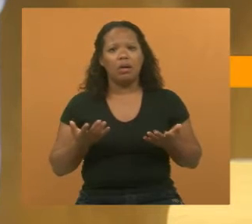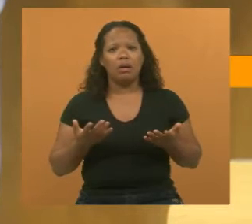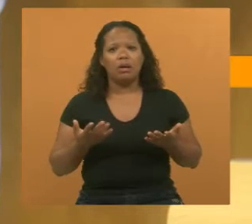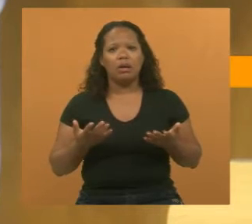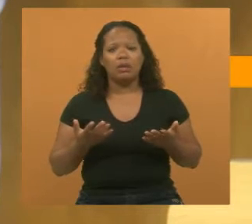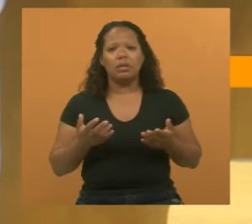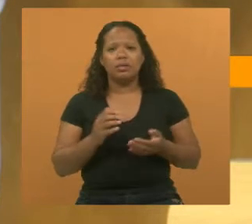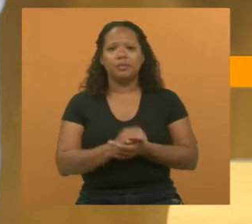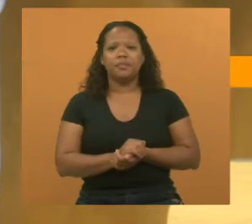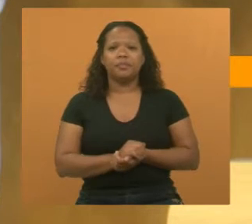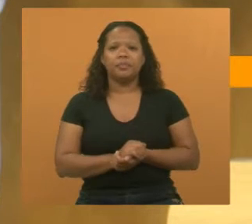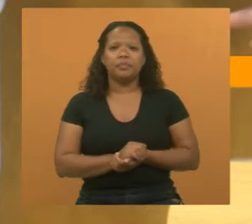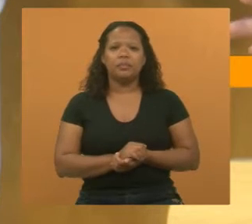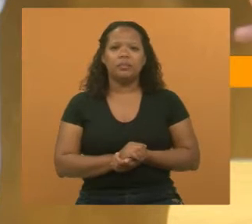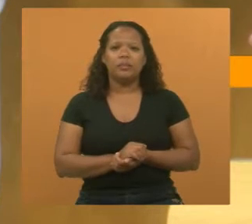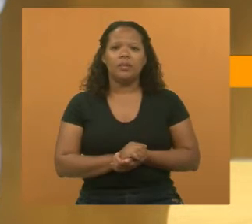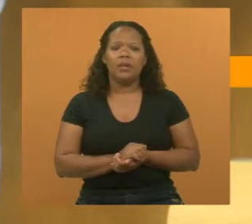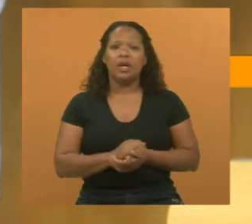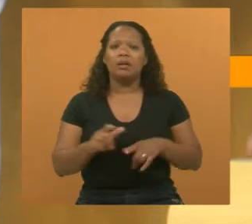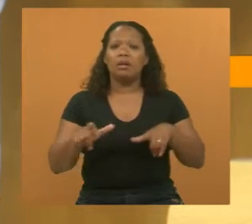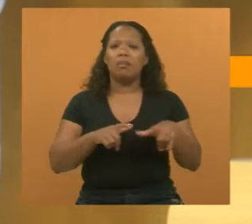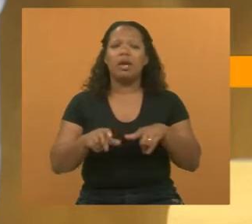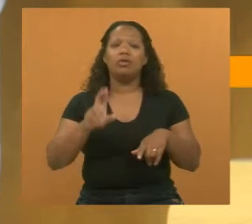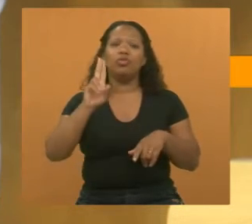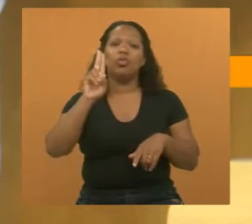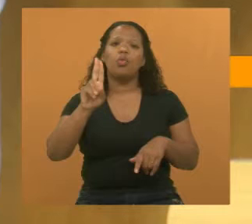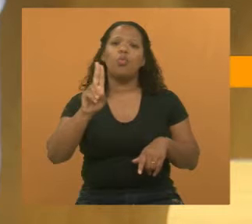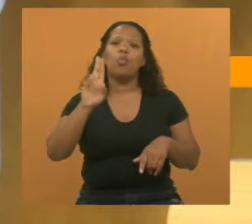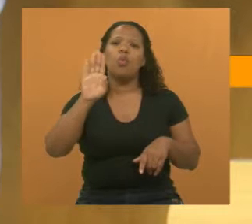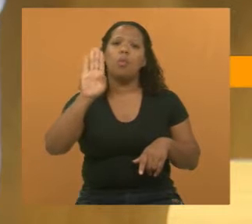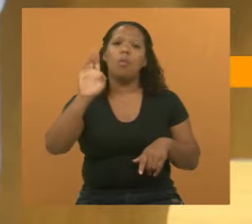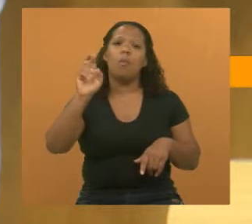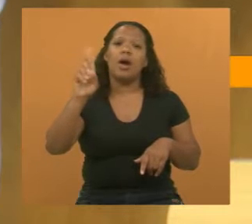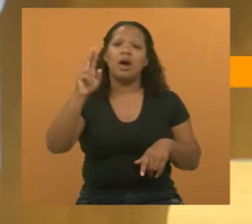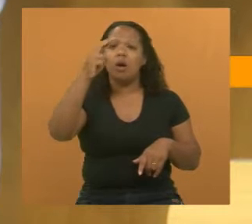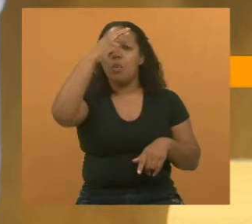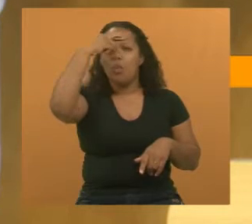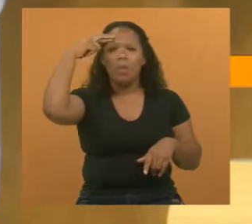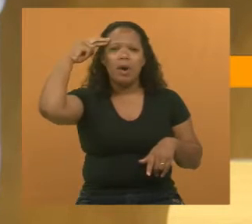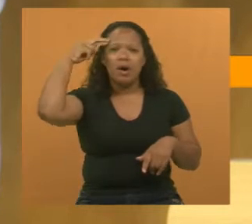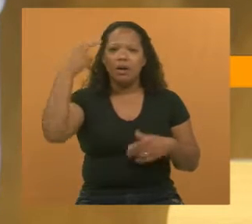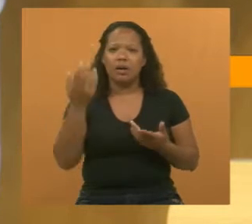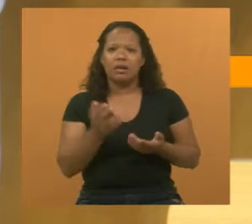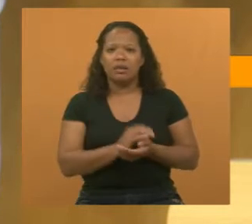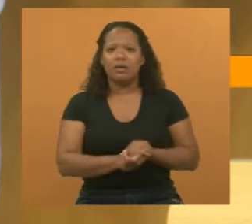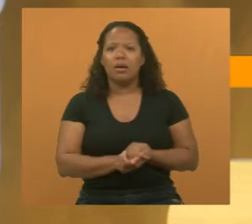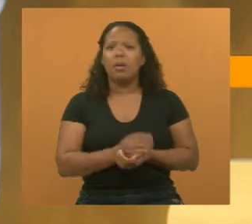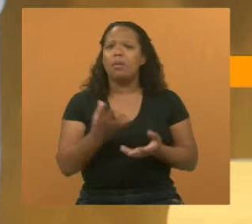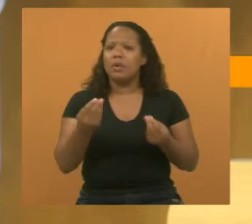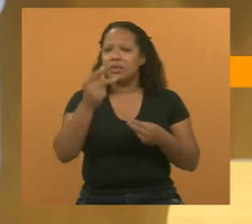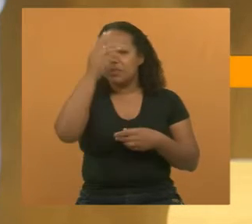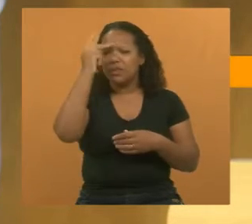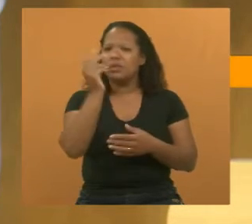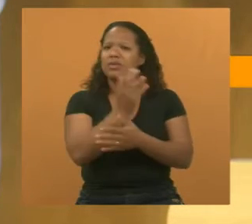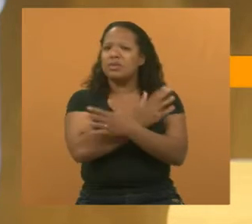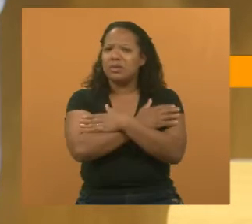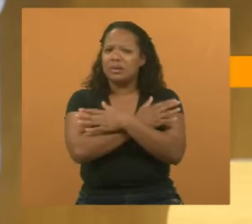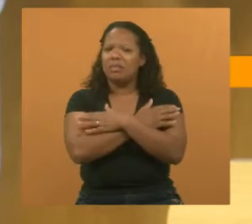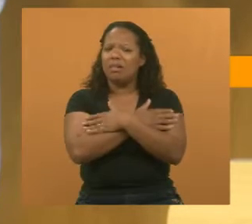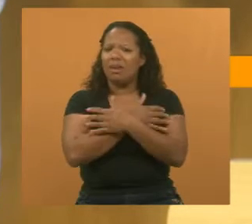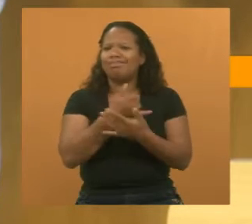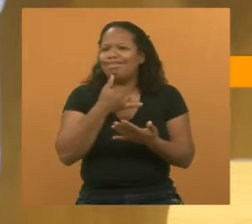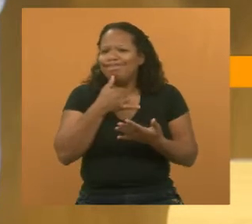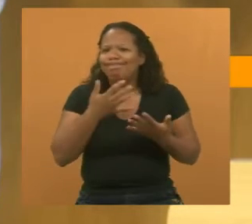bico na empresa que se chama Uber, para que a gente tenha uma ideia. Então é muita gente fora do mercado de trabalho. E agora é